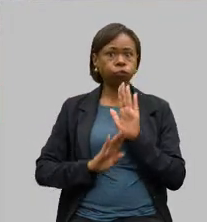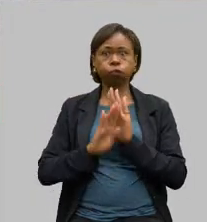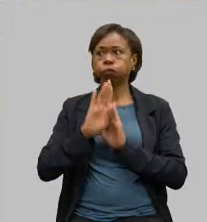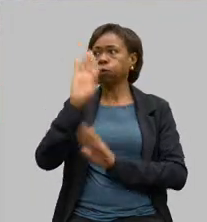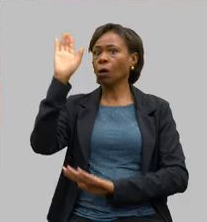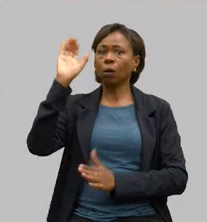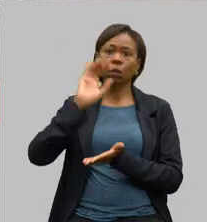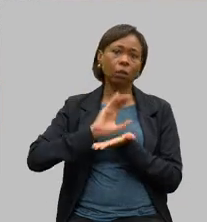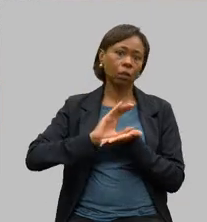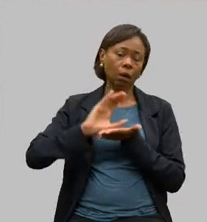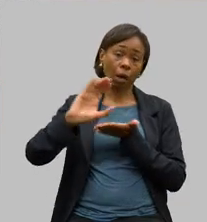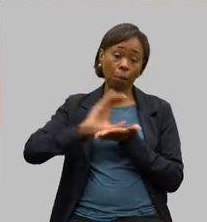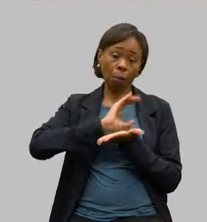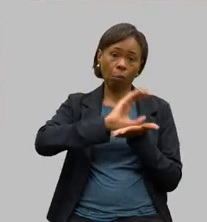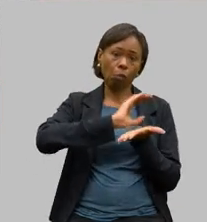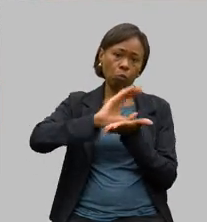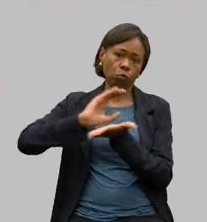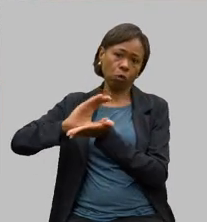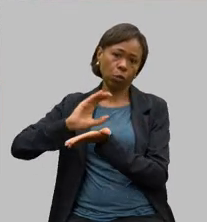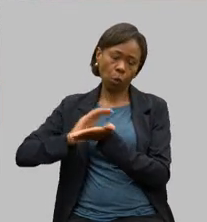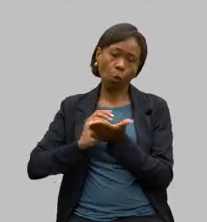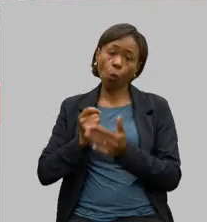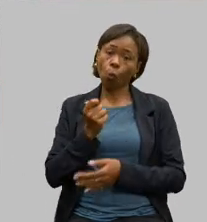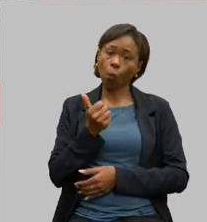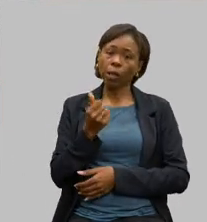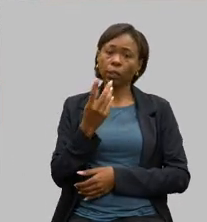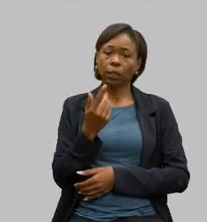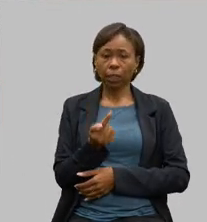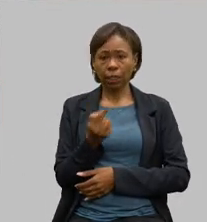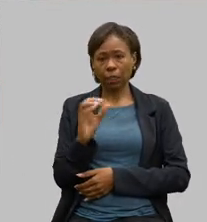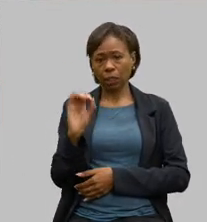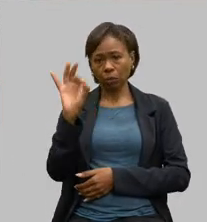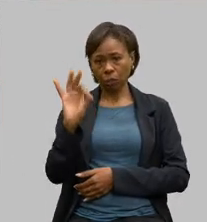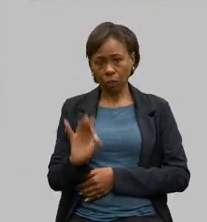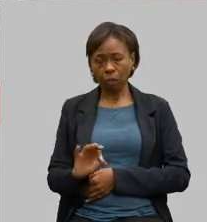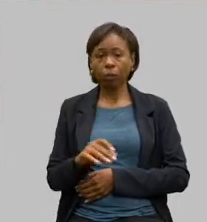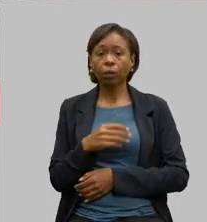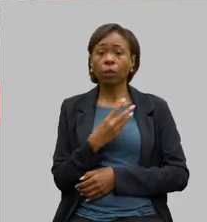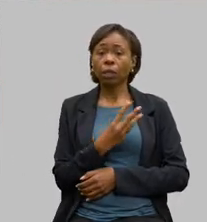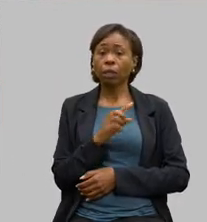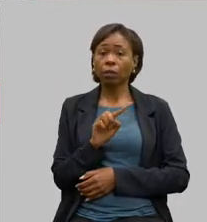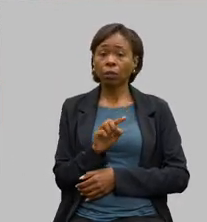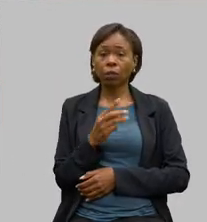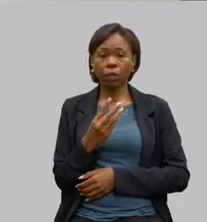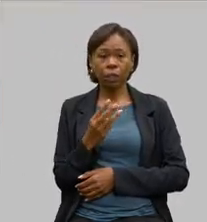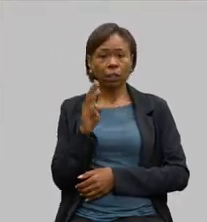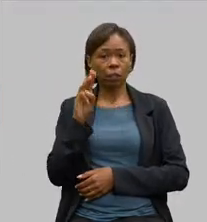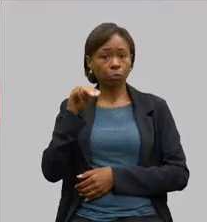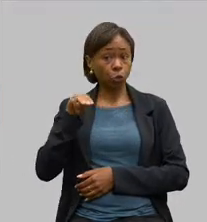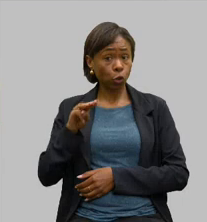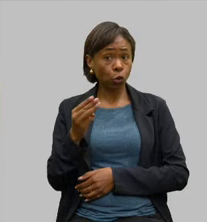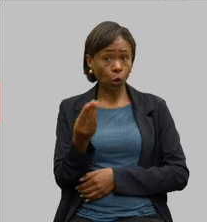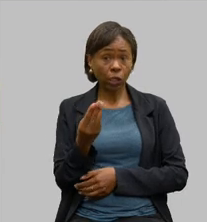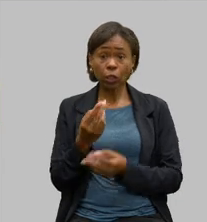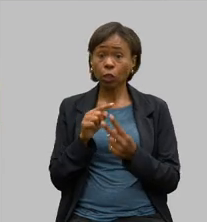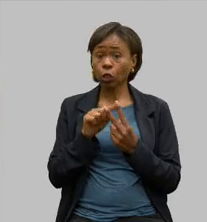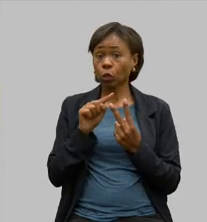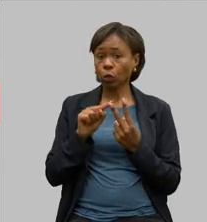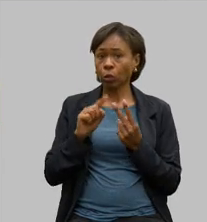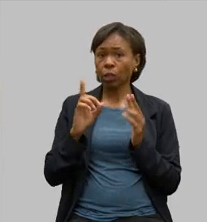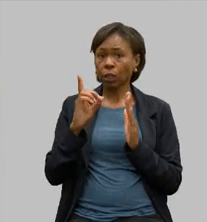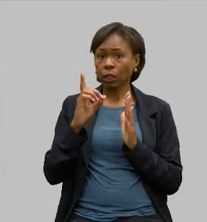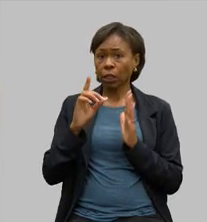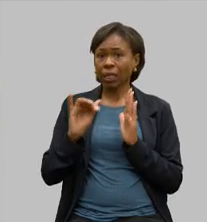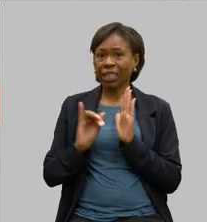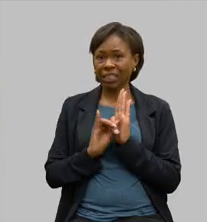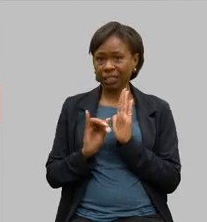70% que eu falei eh anteriormente 3,3 milhões destinados em dois editais eh congadeiros